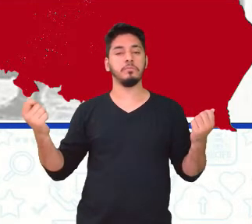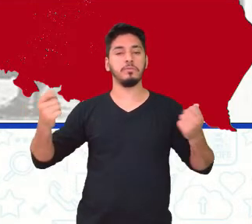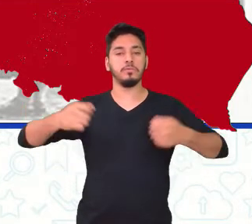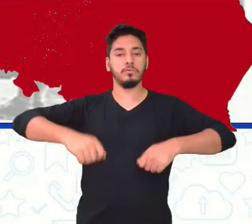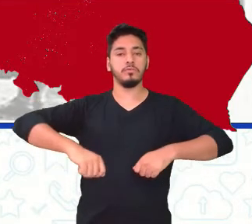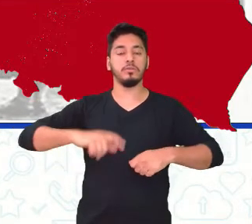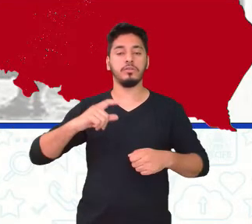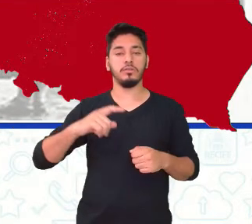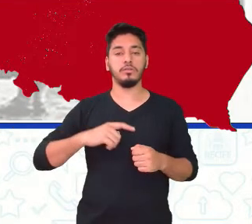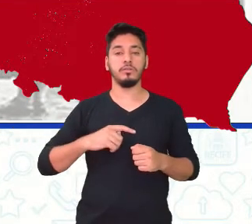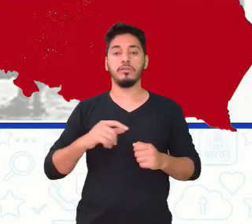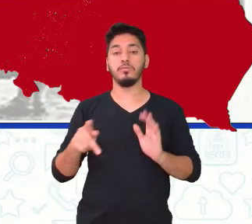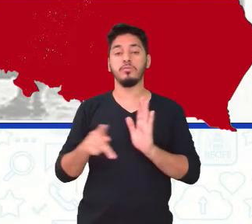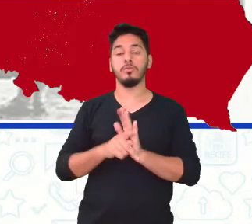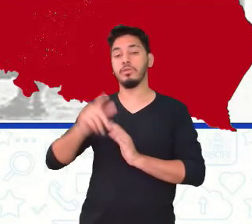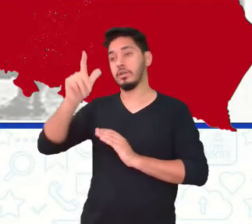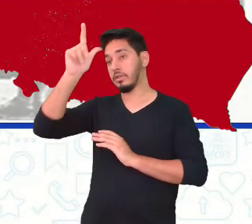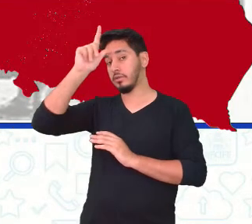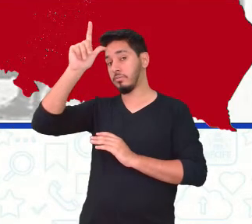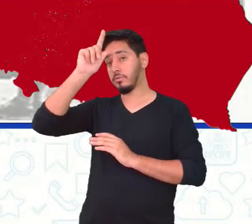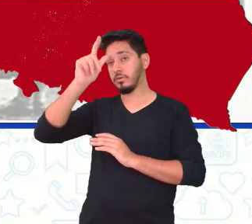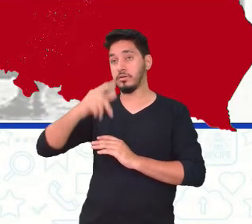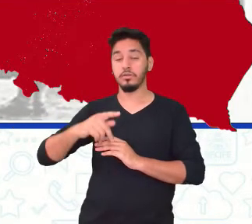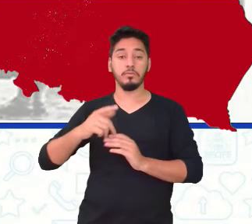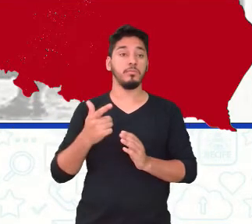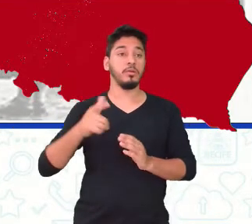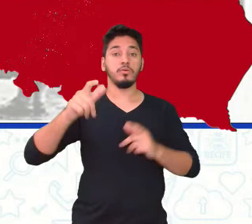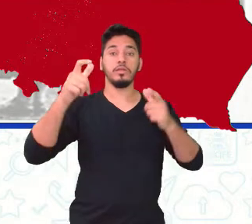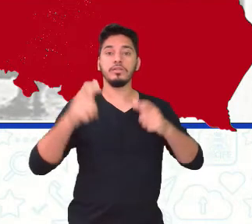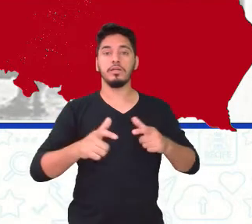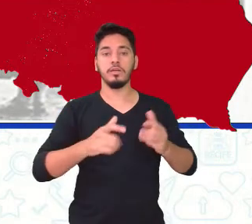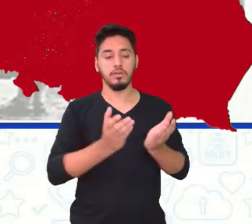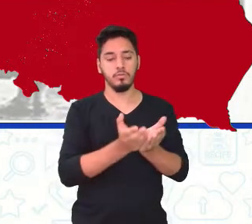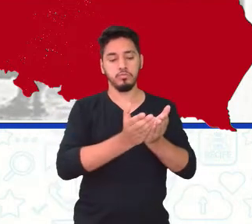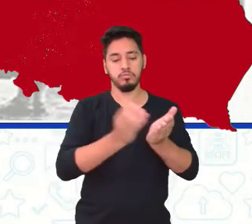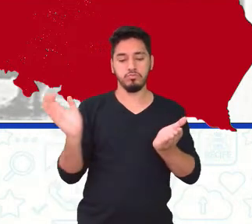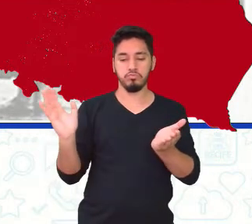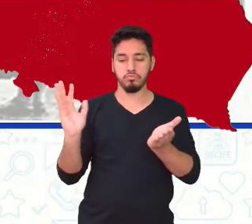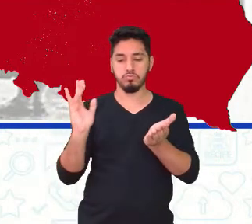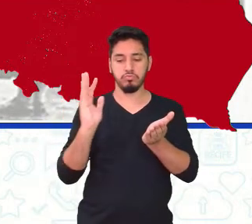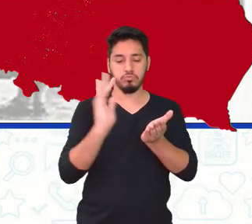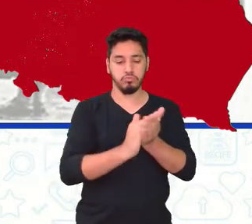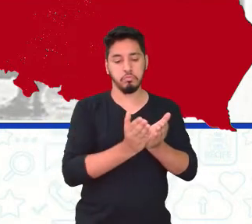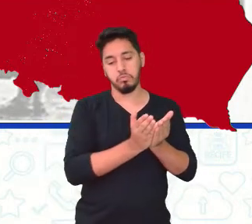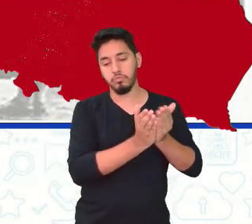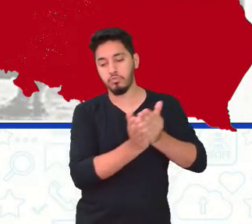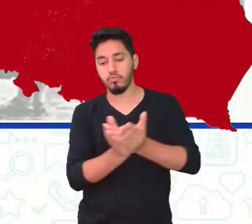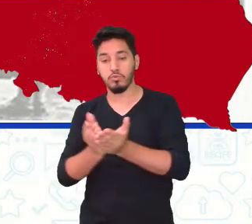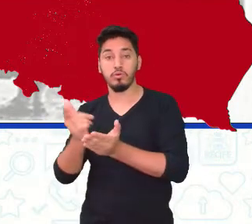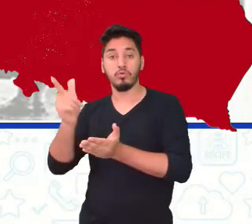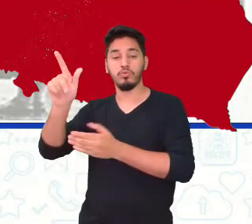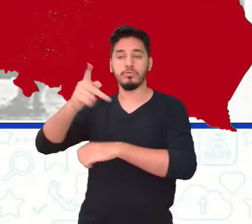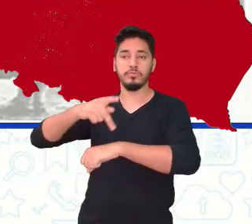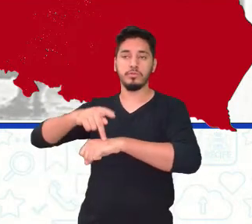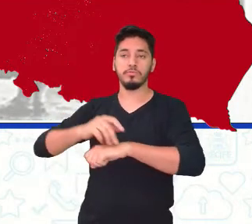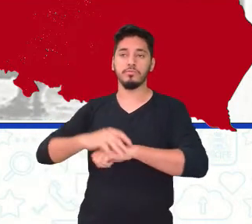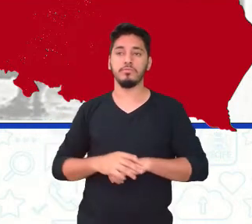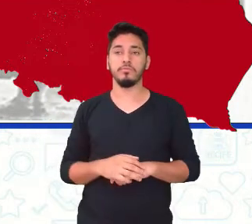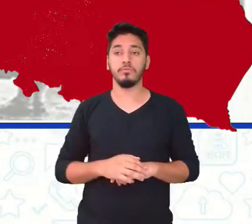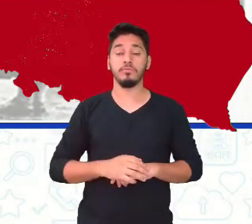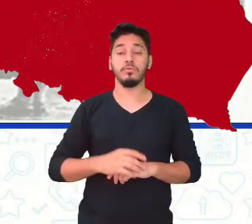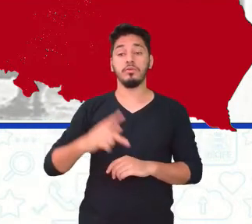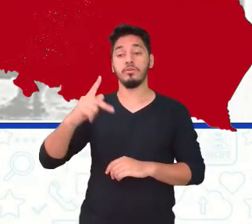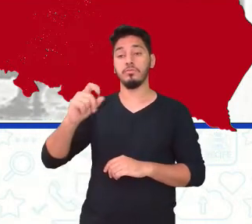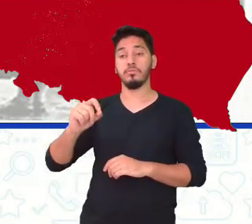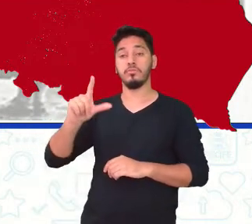de deslocamento da Alemanha, né, da Polônia para outras áreas, né, da Europa. E aqui na Polônia, onde vai